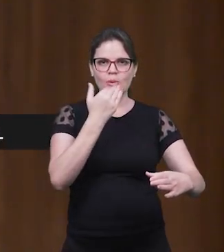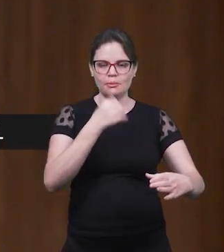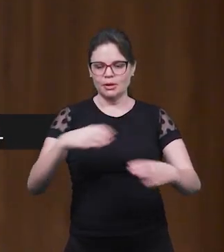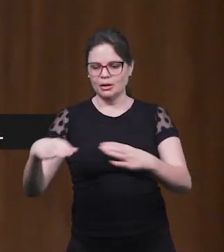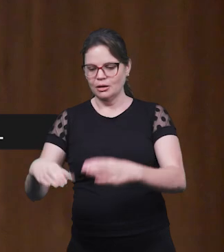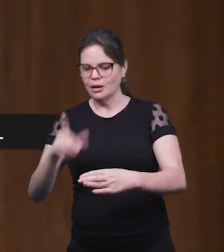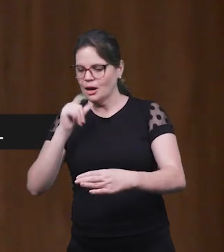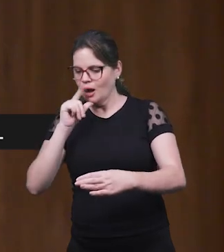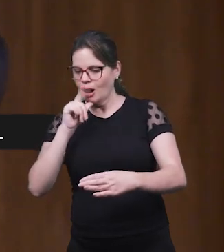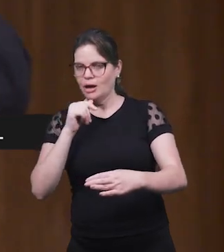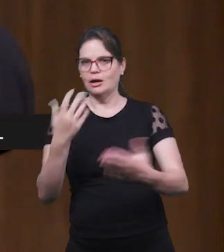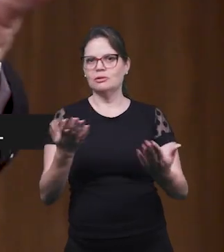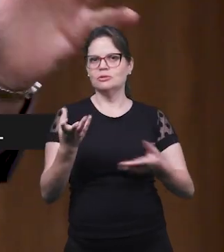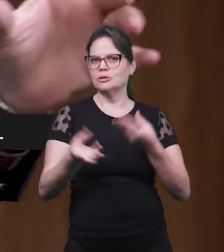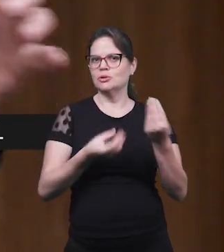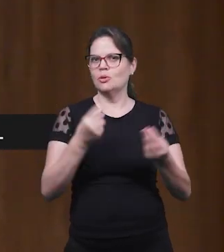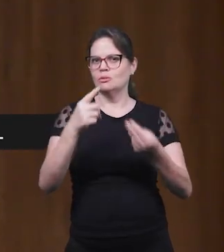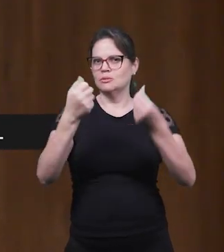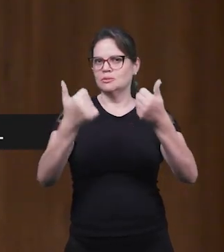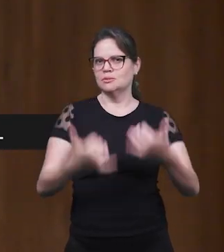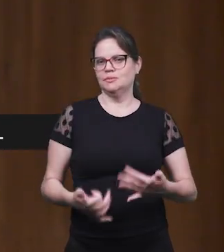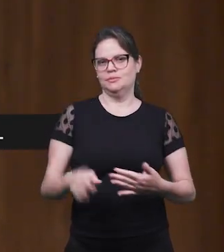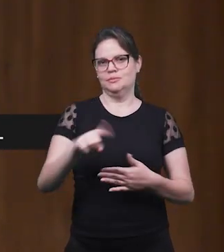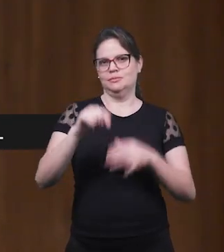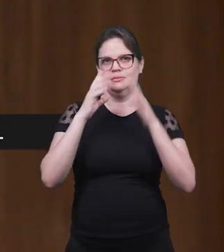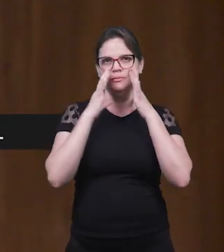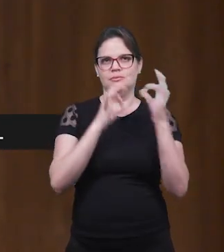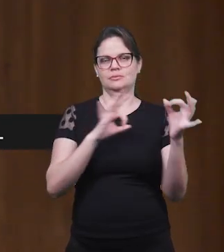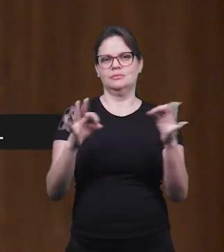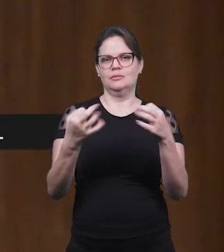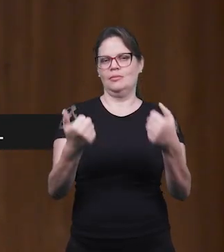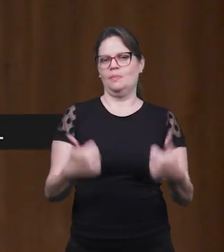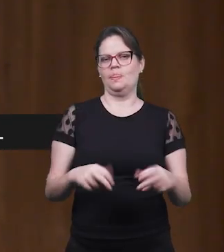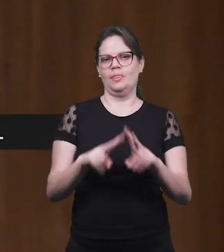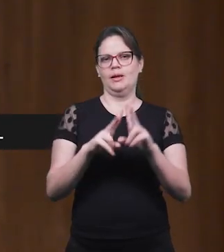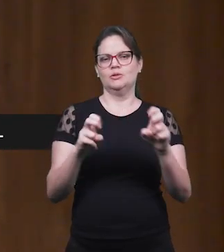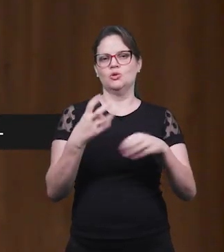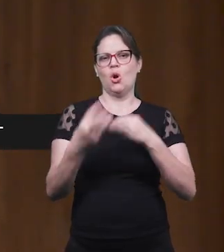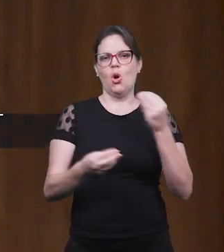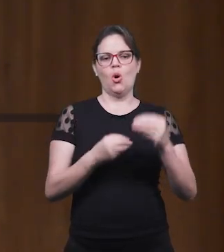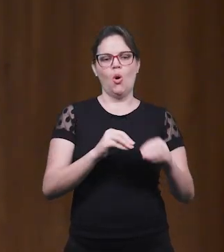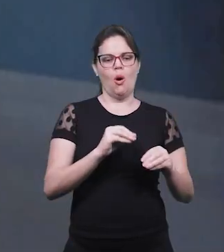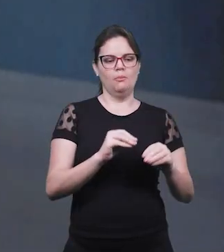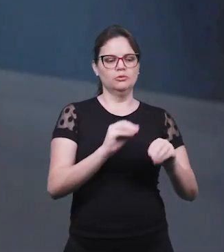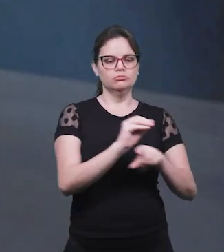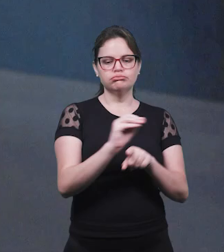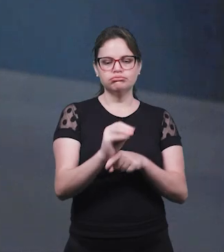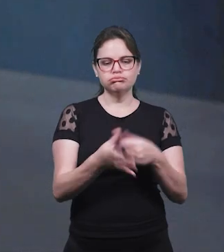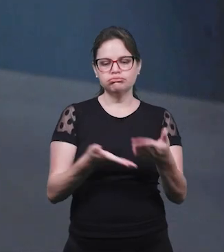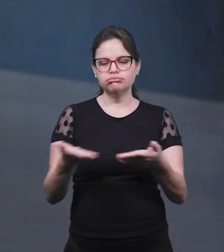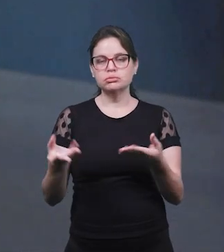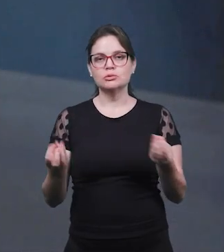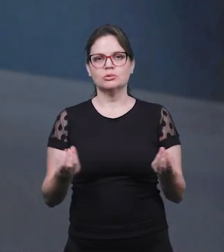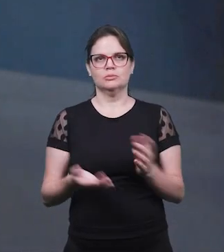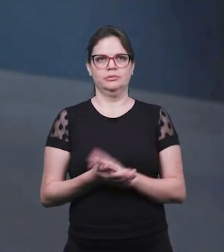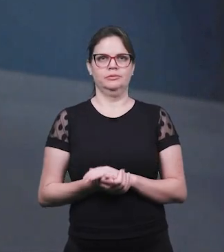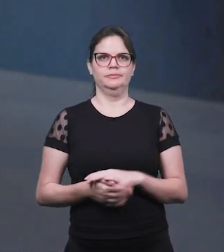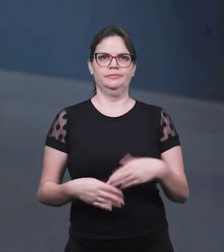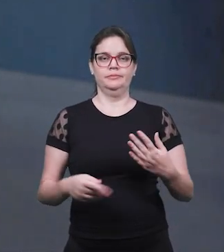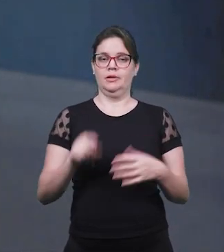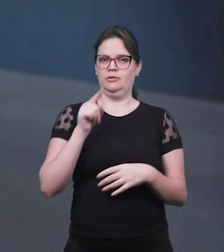O que você podia falar um pouco para aquele que nos assiste a respeito desses cuidados? Você